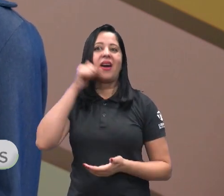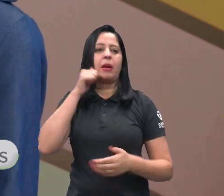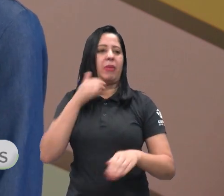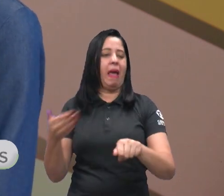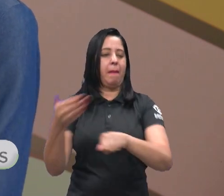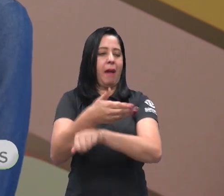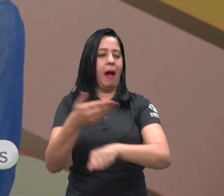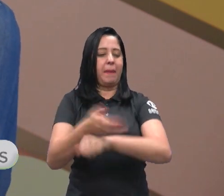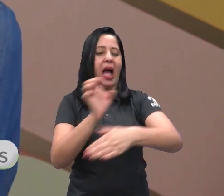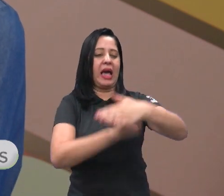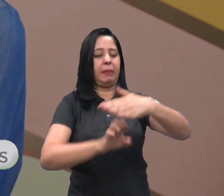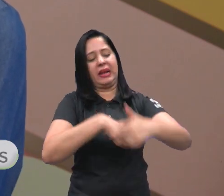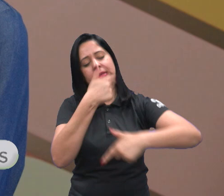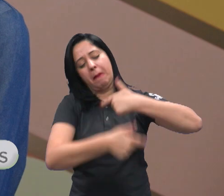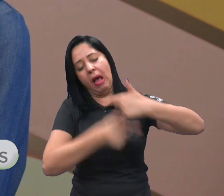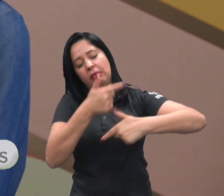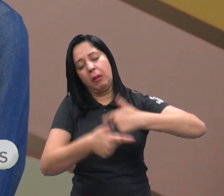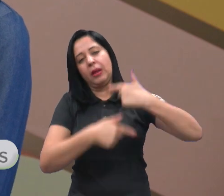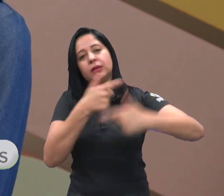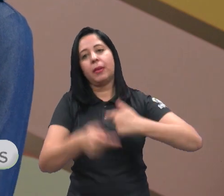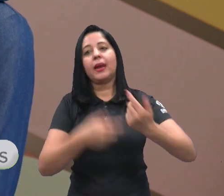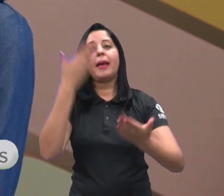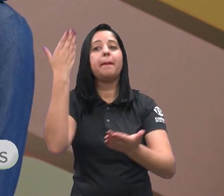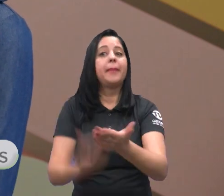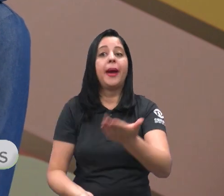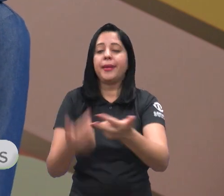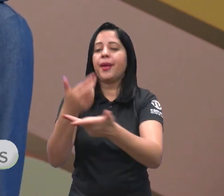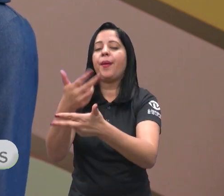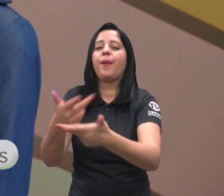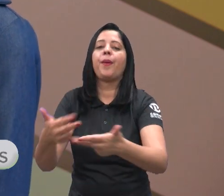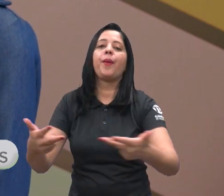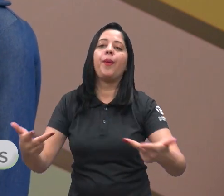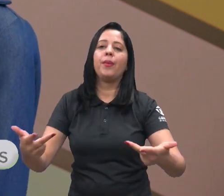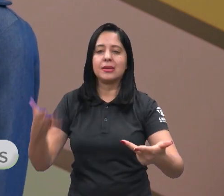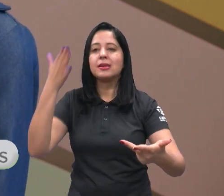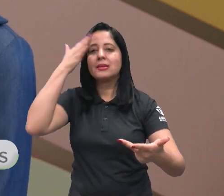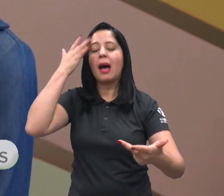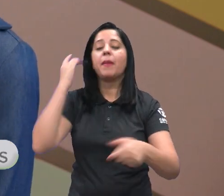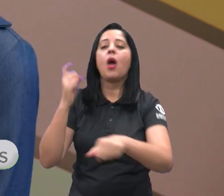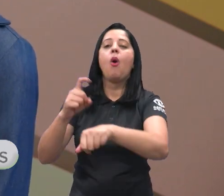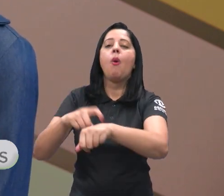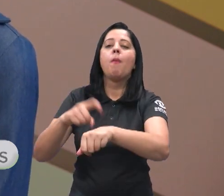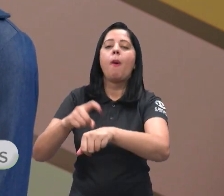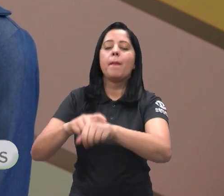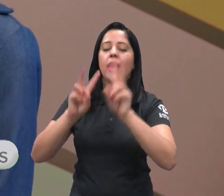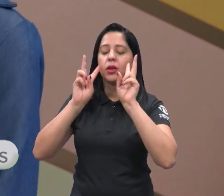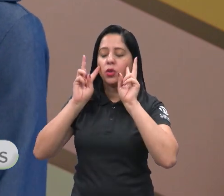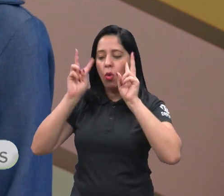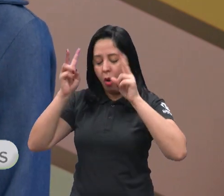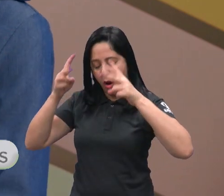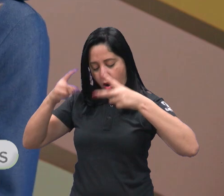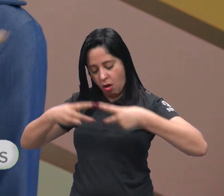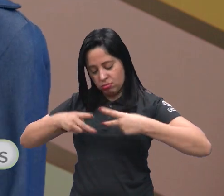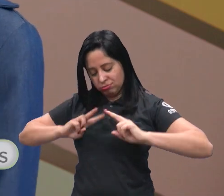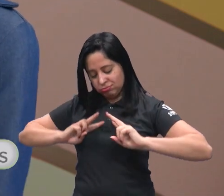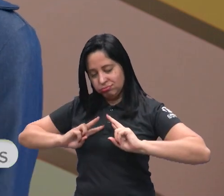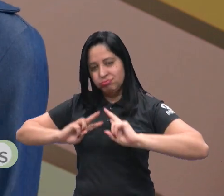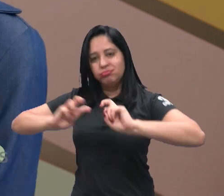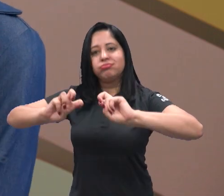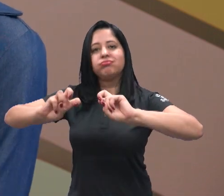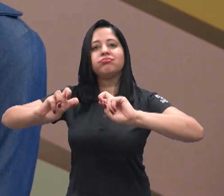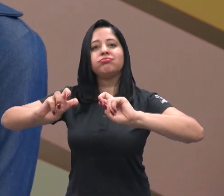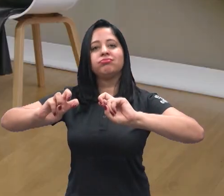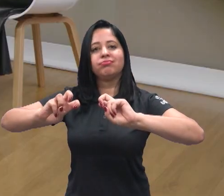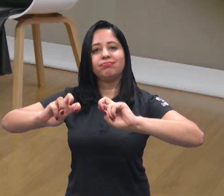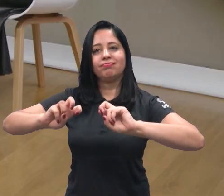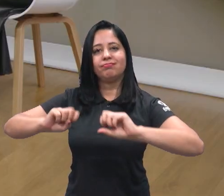mulher. Só que se perdeu muito essa questão de se olhar para dentro e principalmente de se